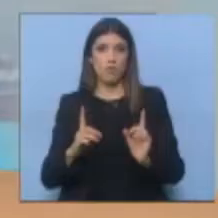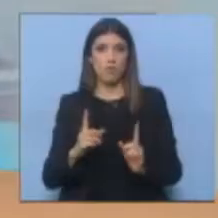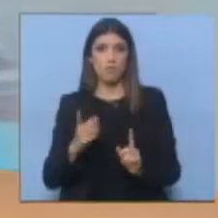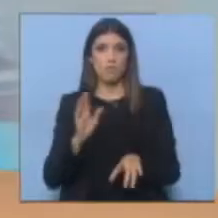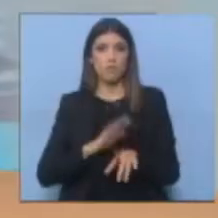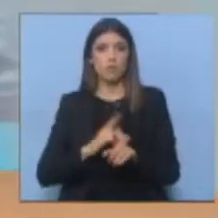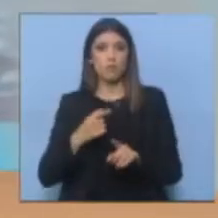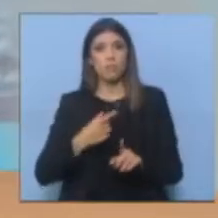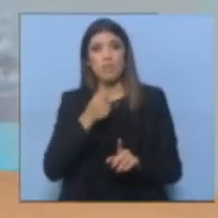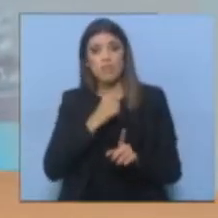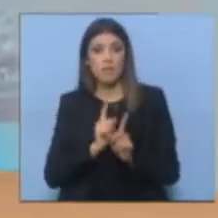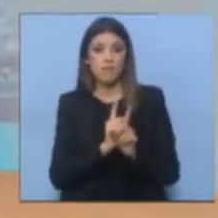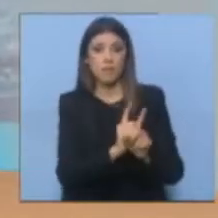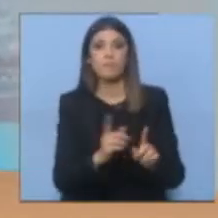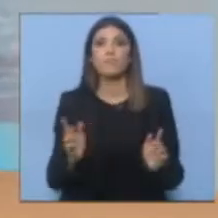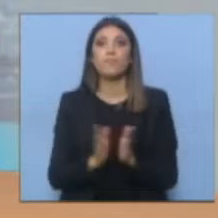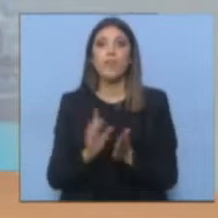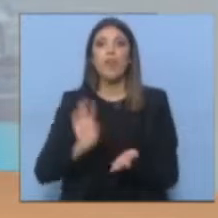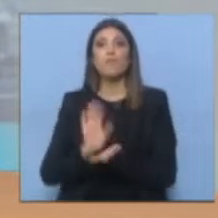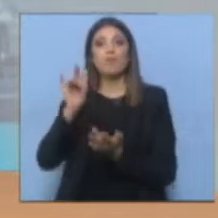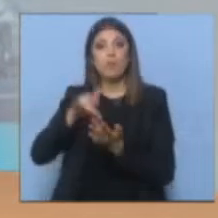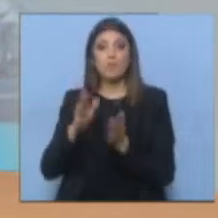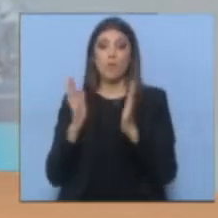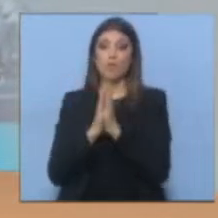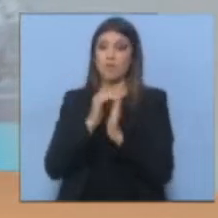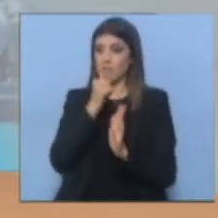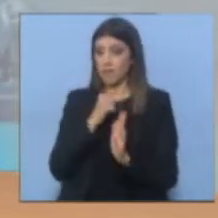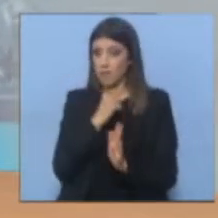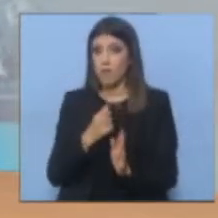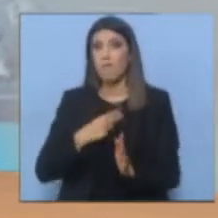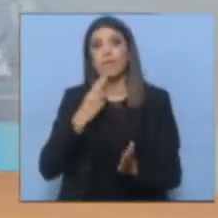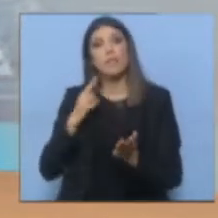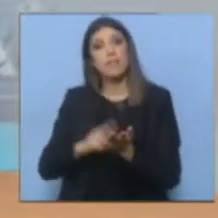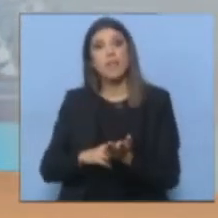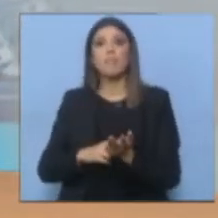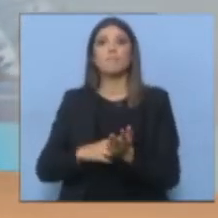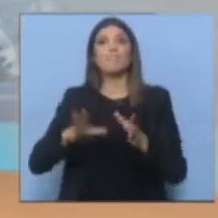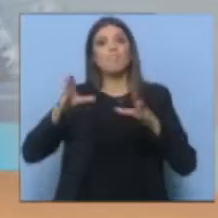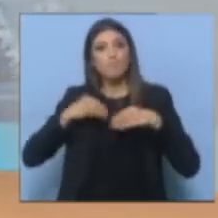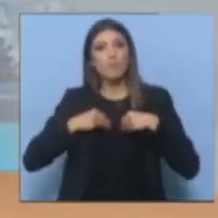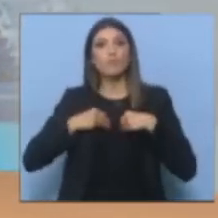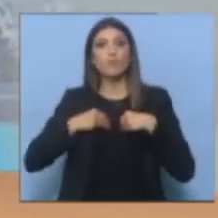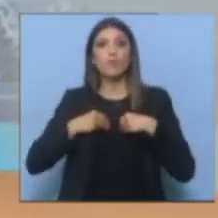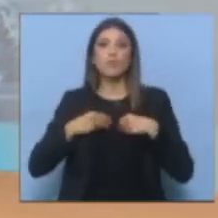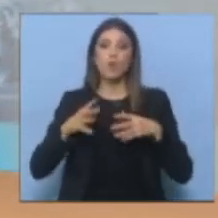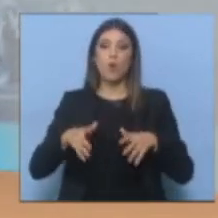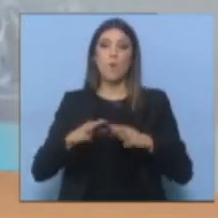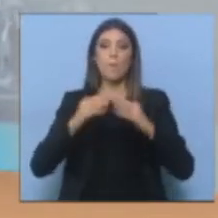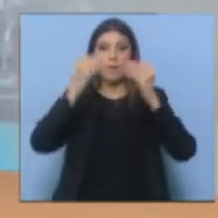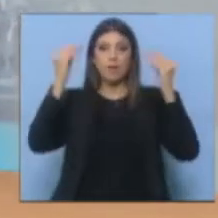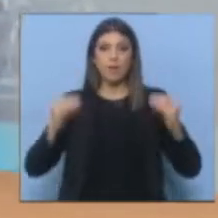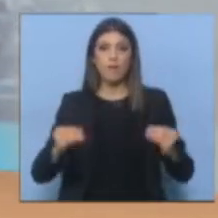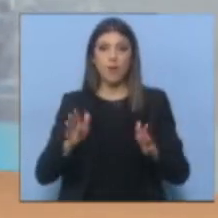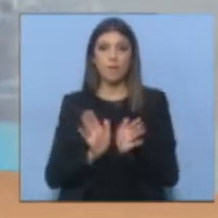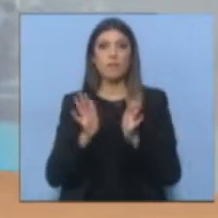A Fundação Ajuda à Igreja que Sofre, com esta realidade, assume também uma plataforma que coloca